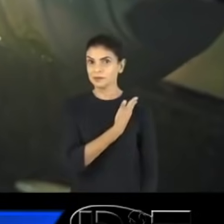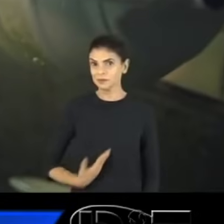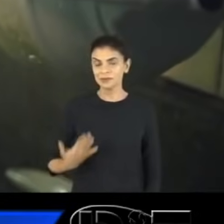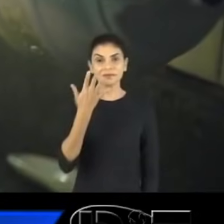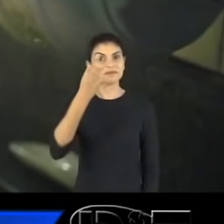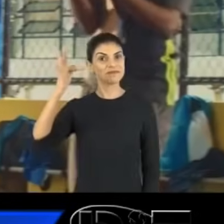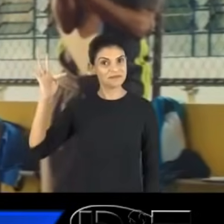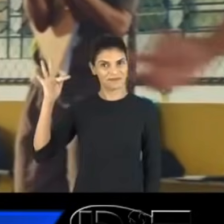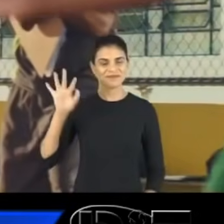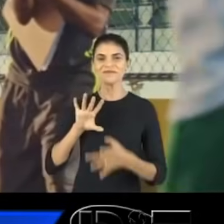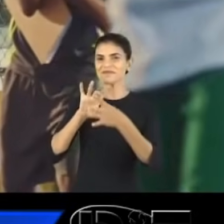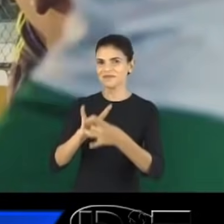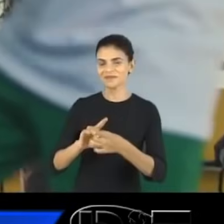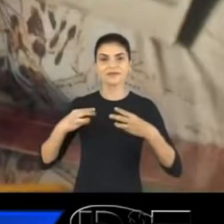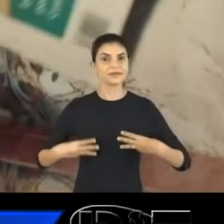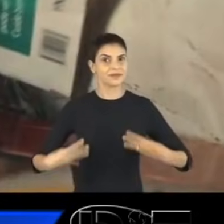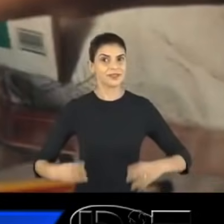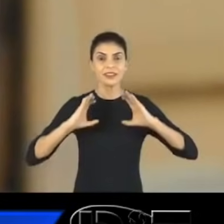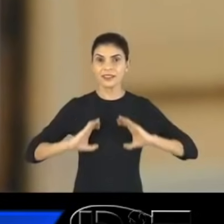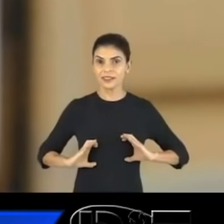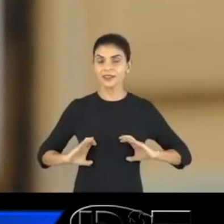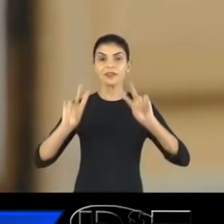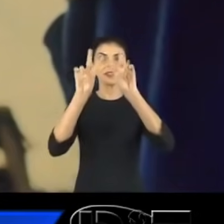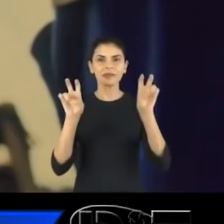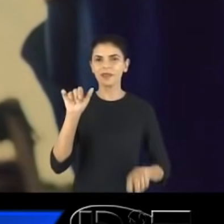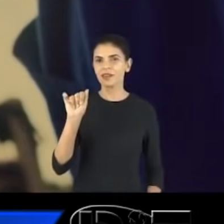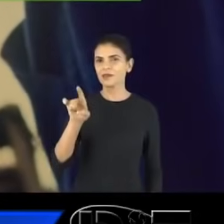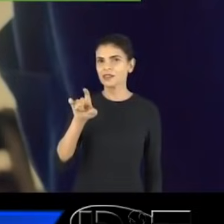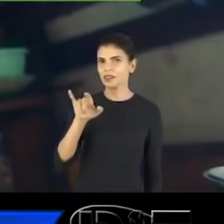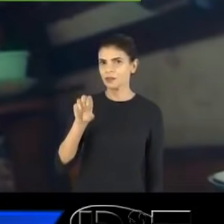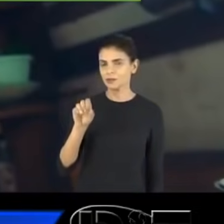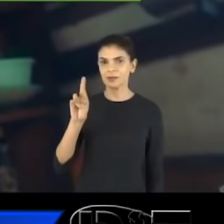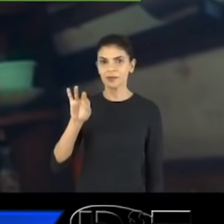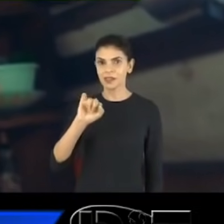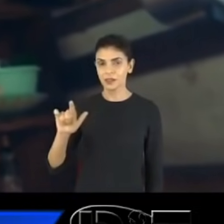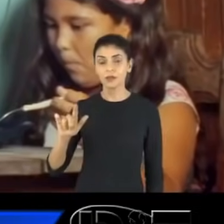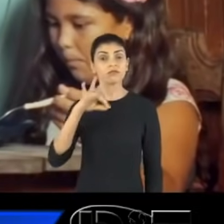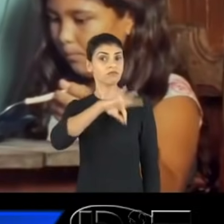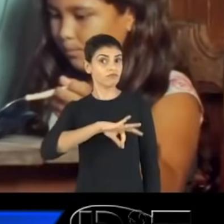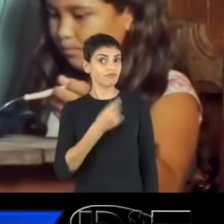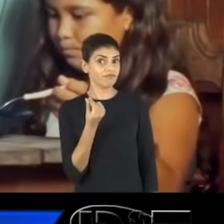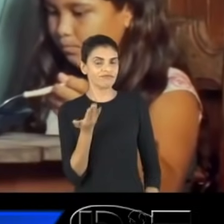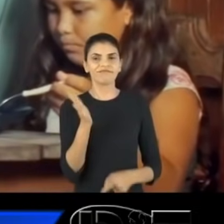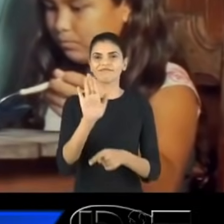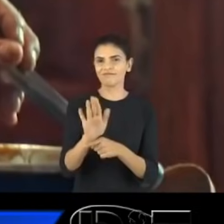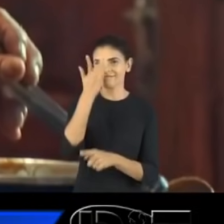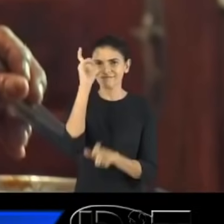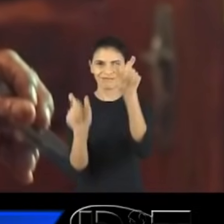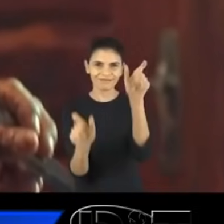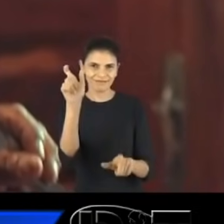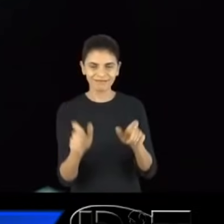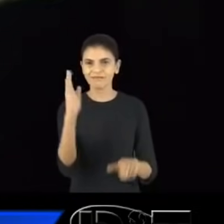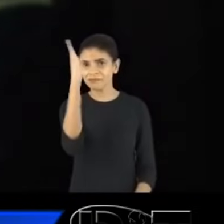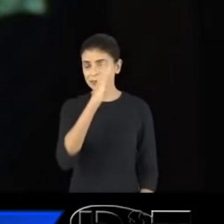O vídeo de lançamento foi divulgado pelo ministro da Cidadania, João Roma, em uma rede social. O maior programa de transferência de renda para